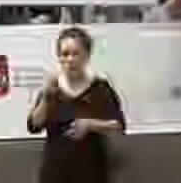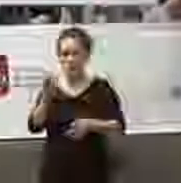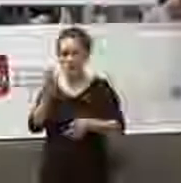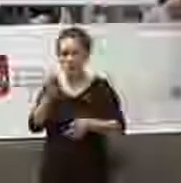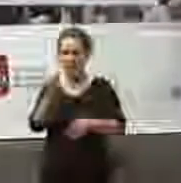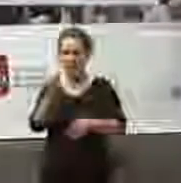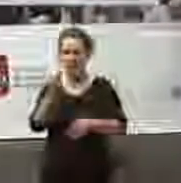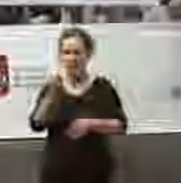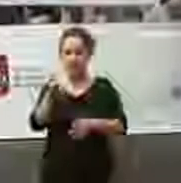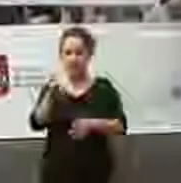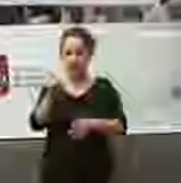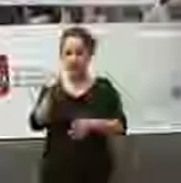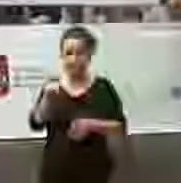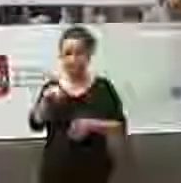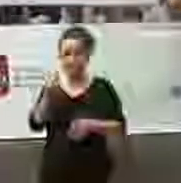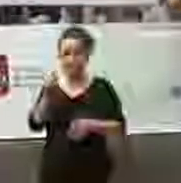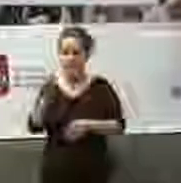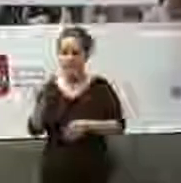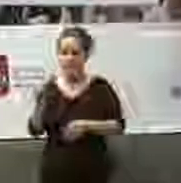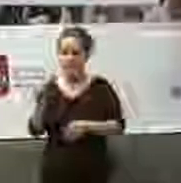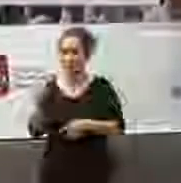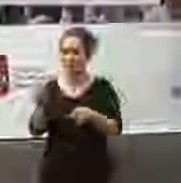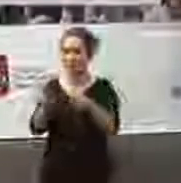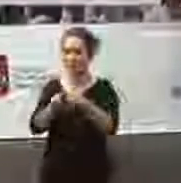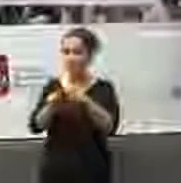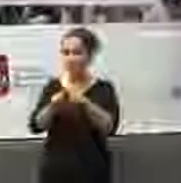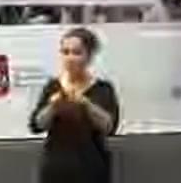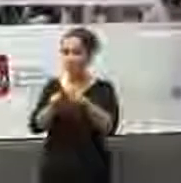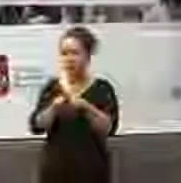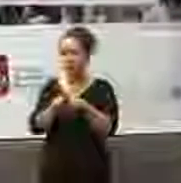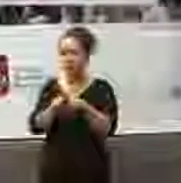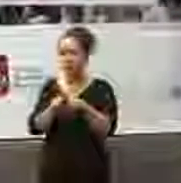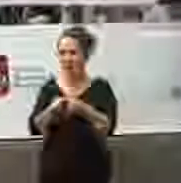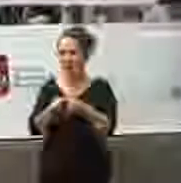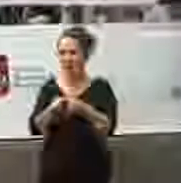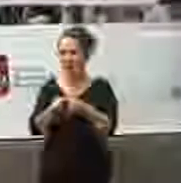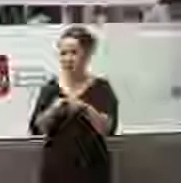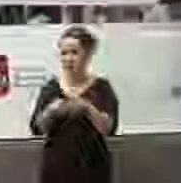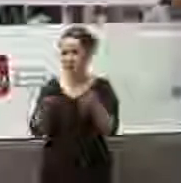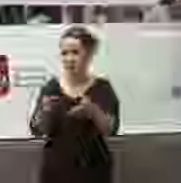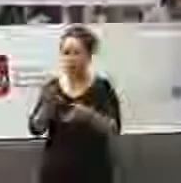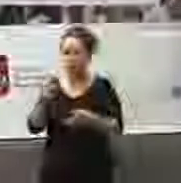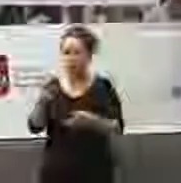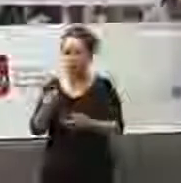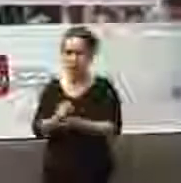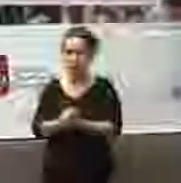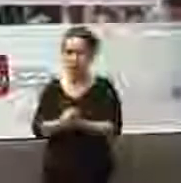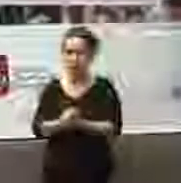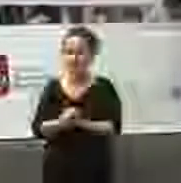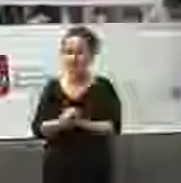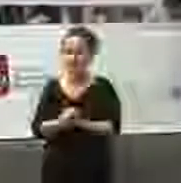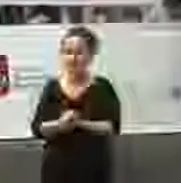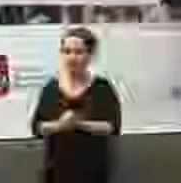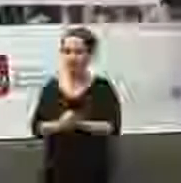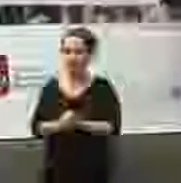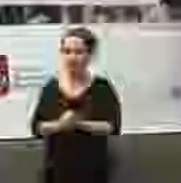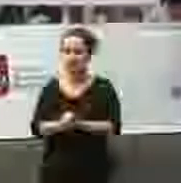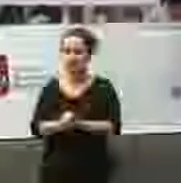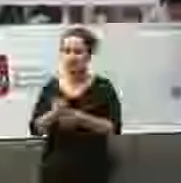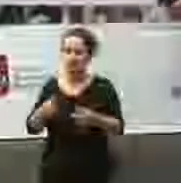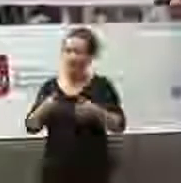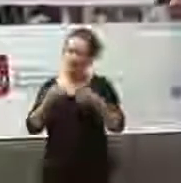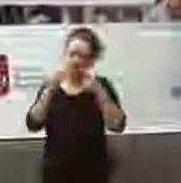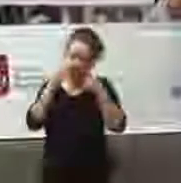bandeira que por razões já tudo de todos aqui conhecidos hoje não pôde estar